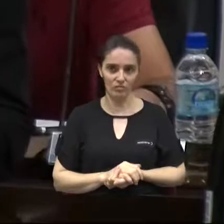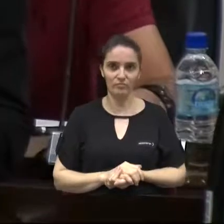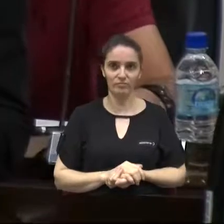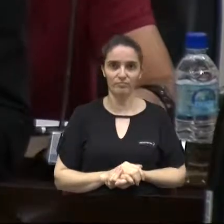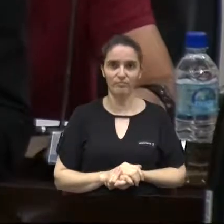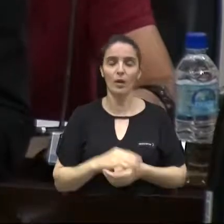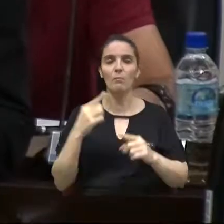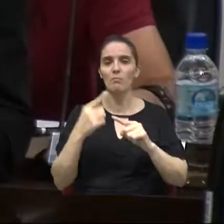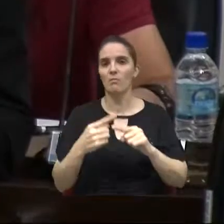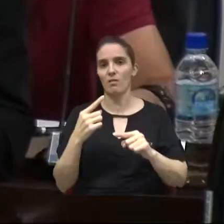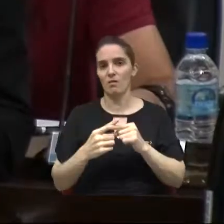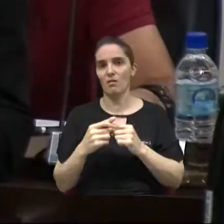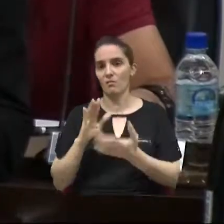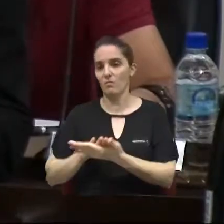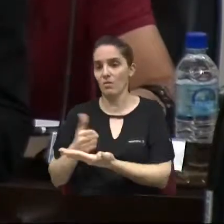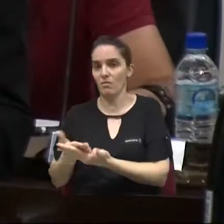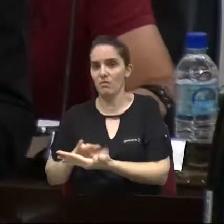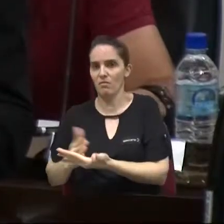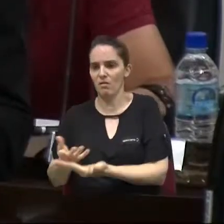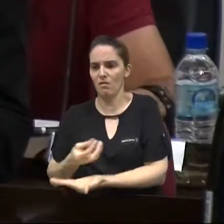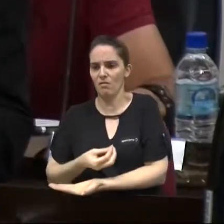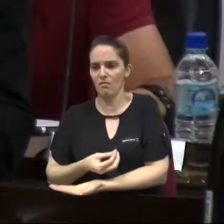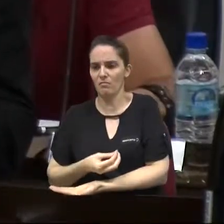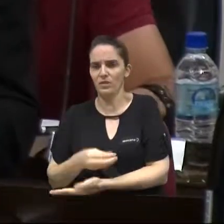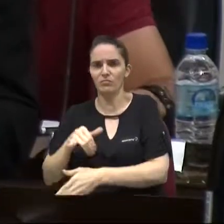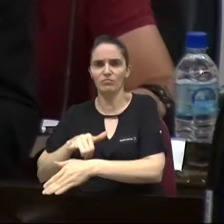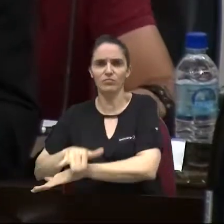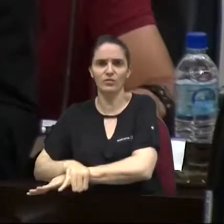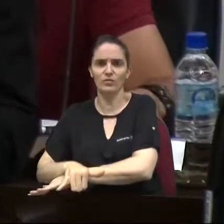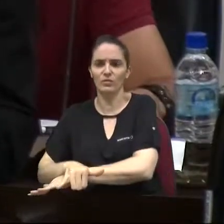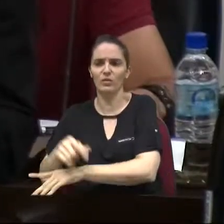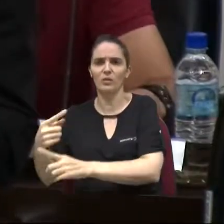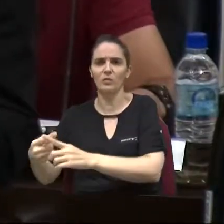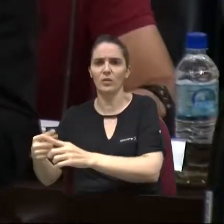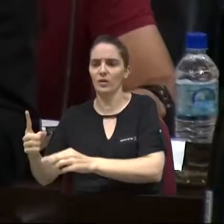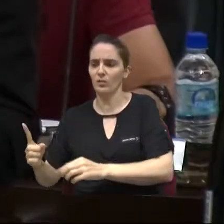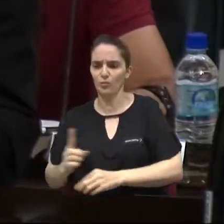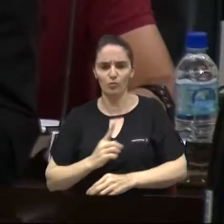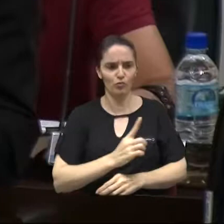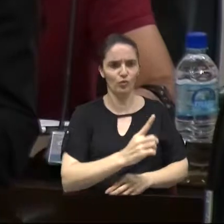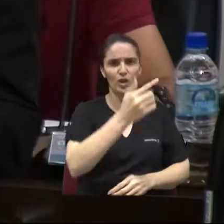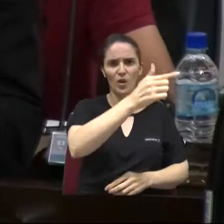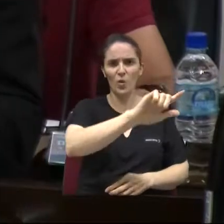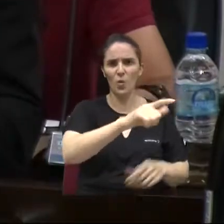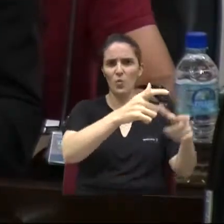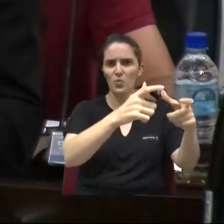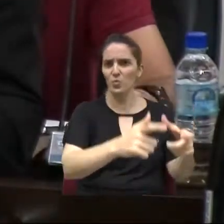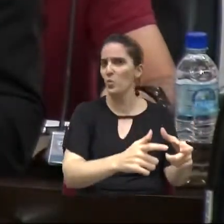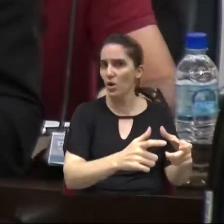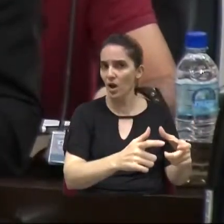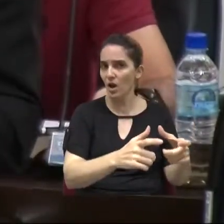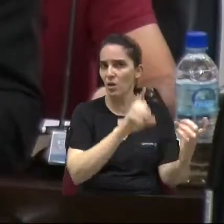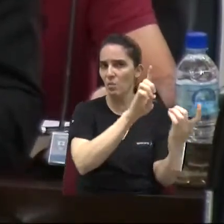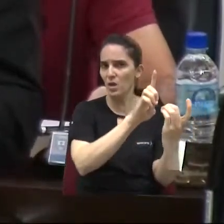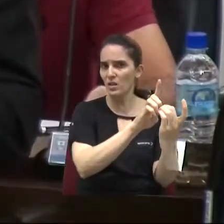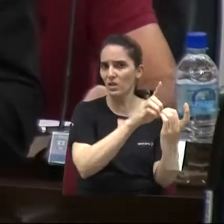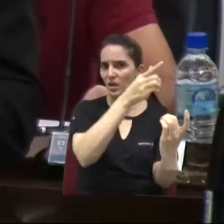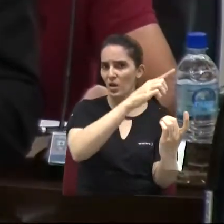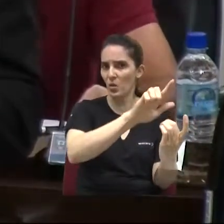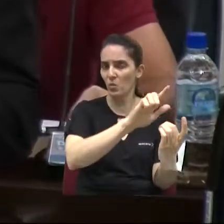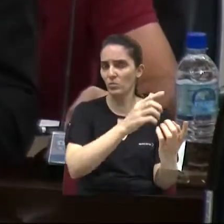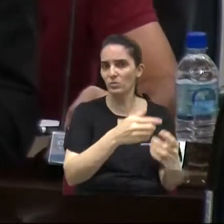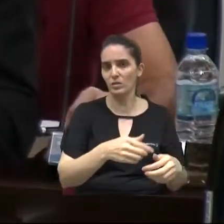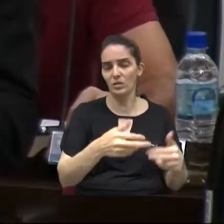professores, justamente, que deveriam estar em salas de aula, estar saindo das salas de aula para poder estar atendendo outros eventos